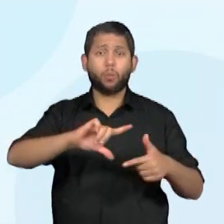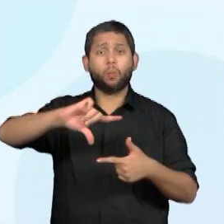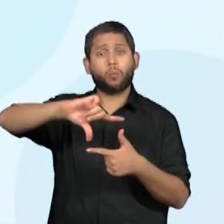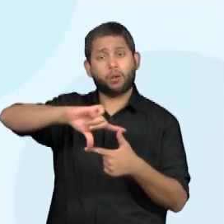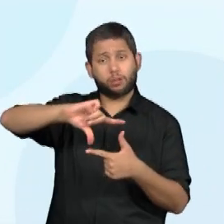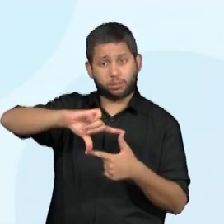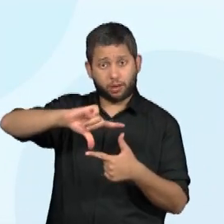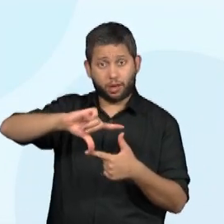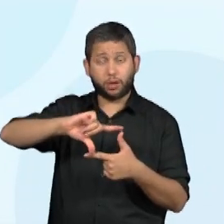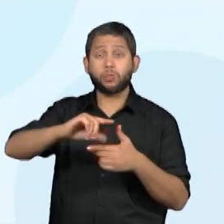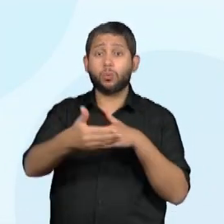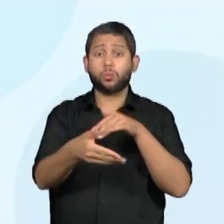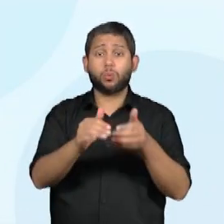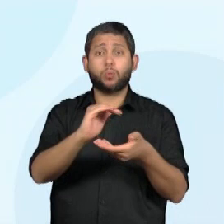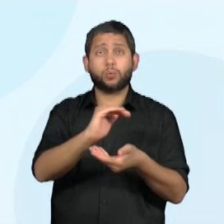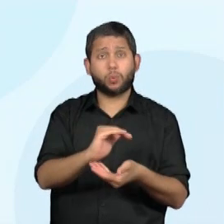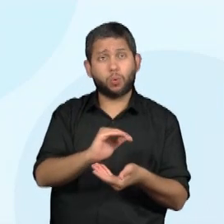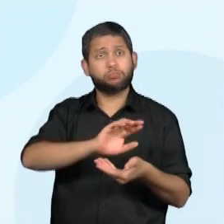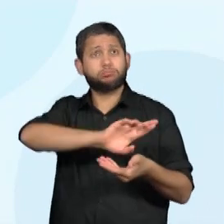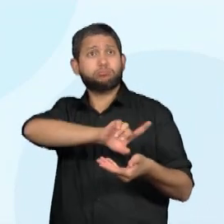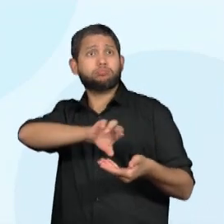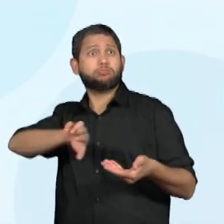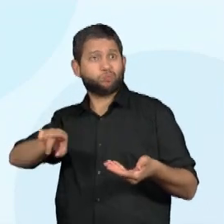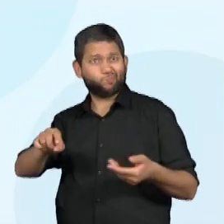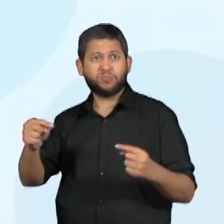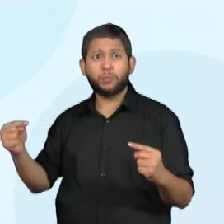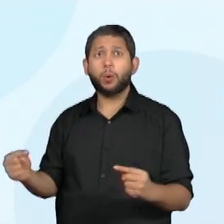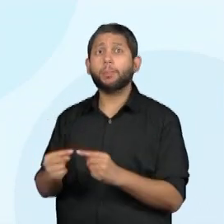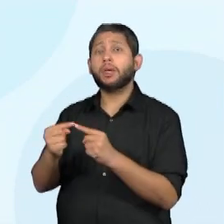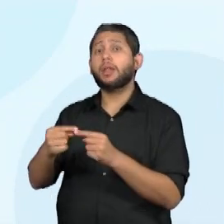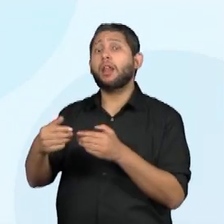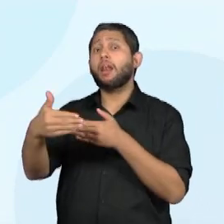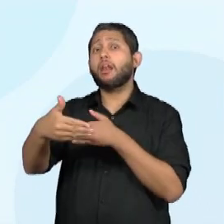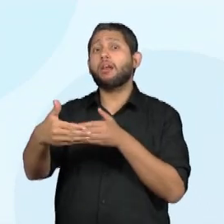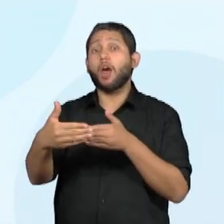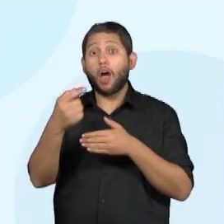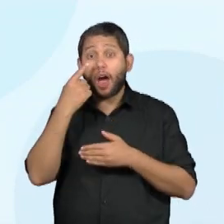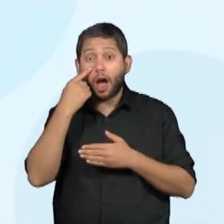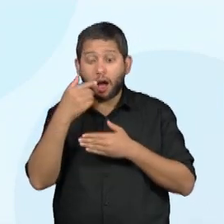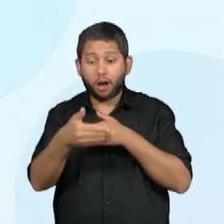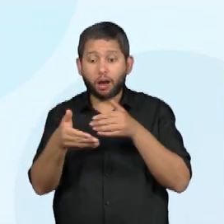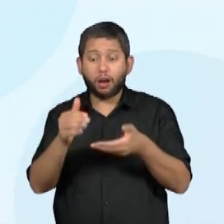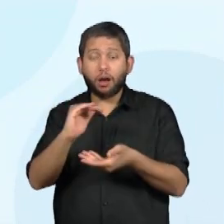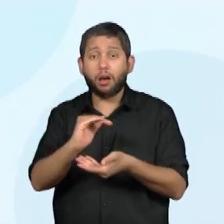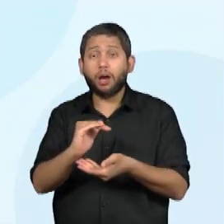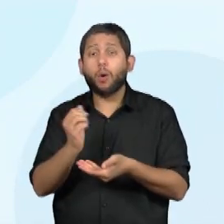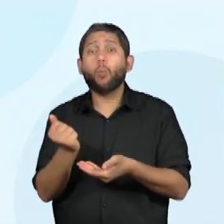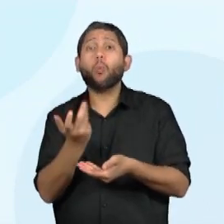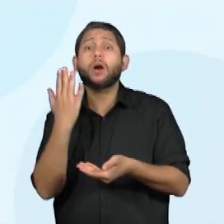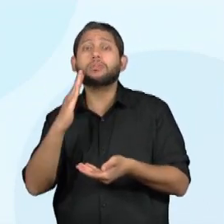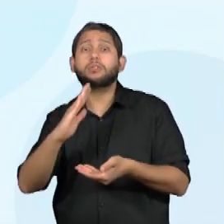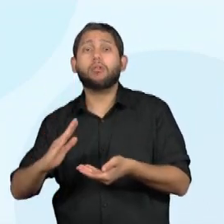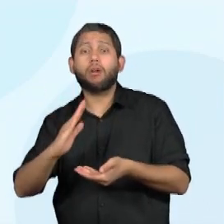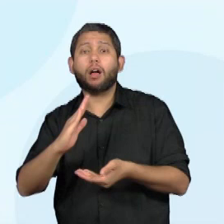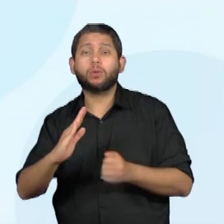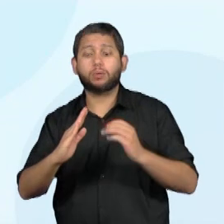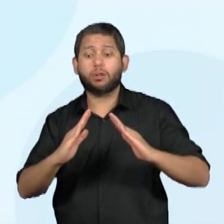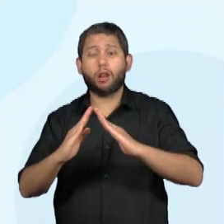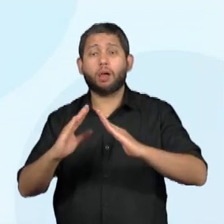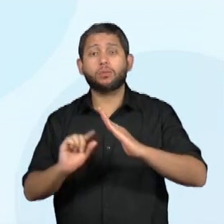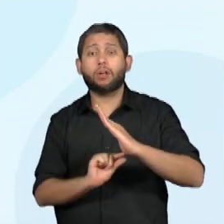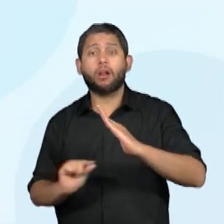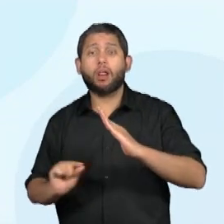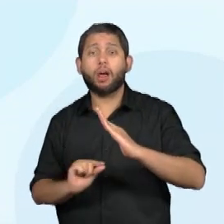e paralelogramo em relação aos seus lados, quantidade, posições relativas e comprimento